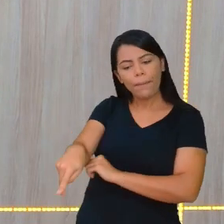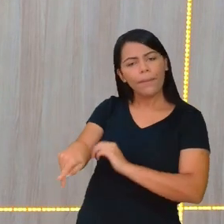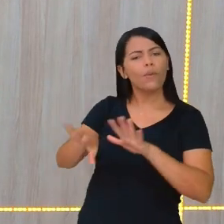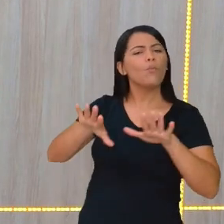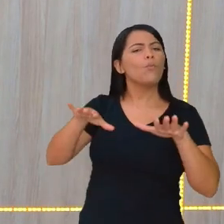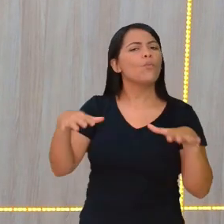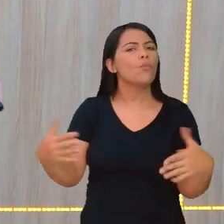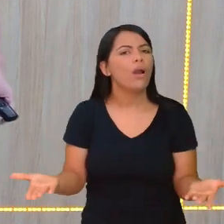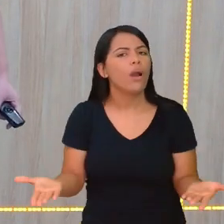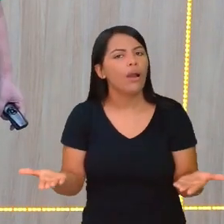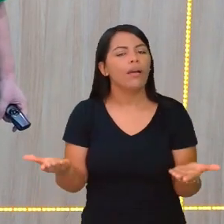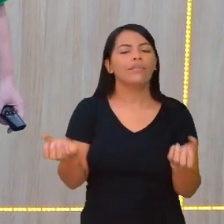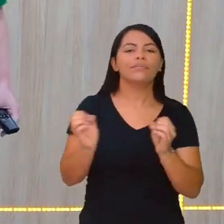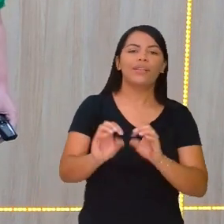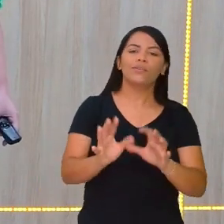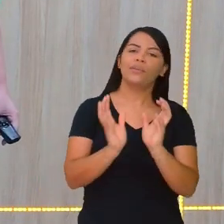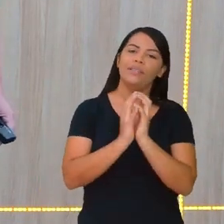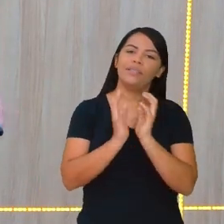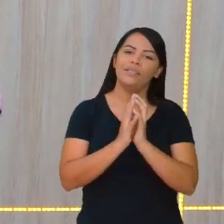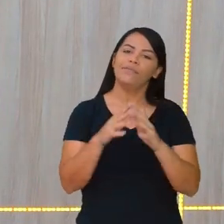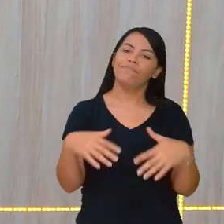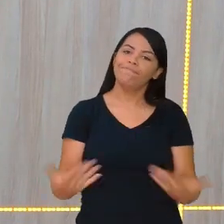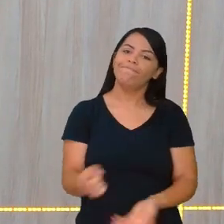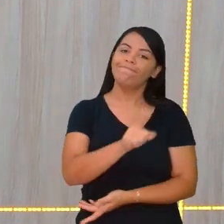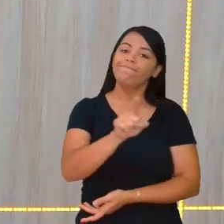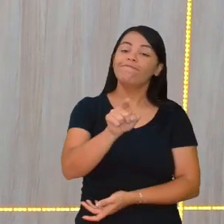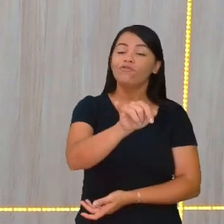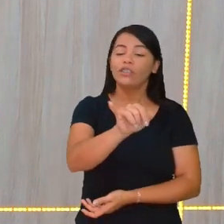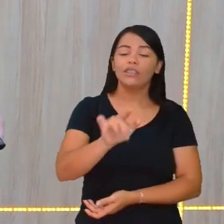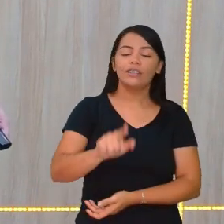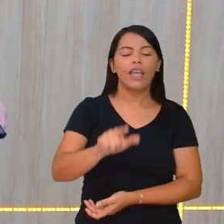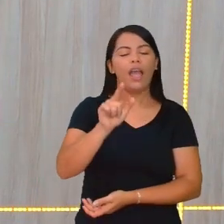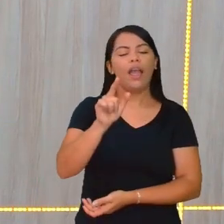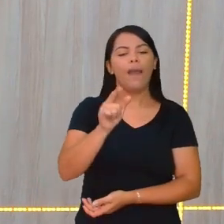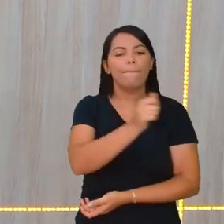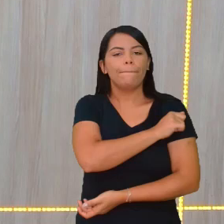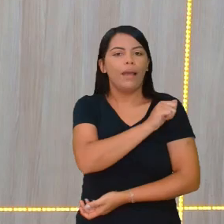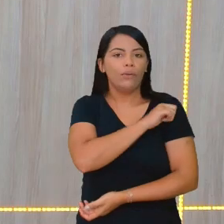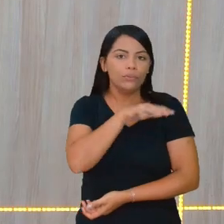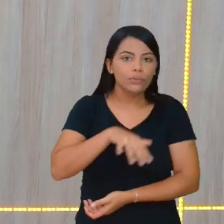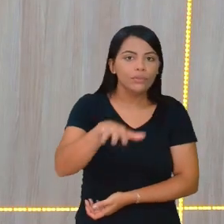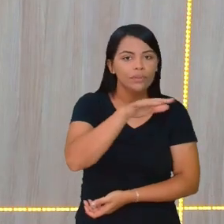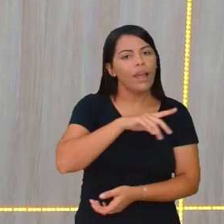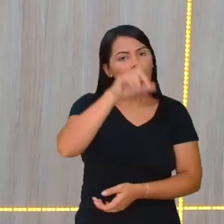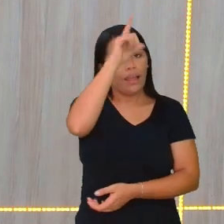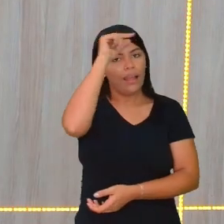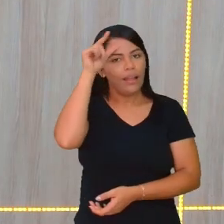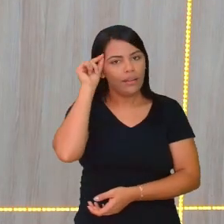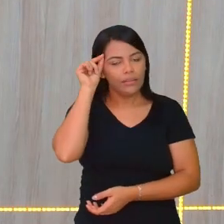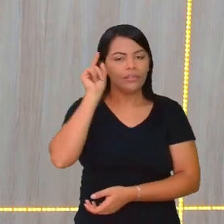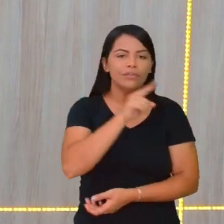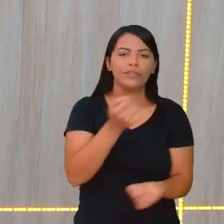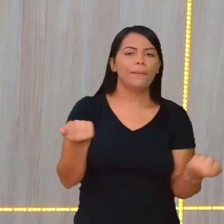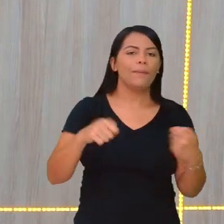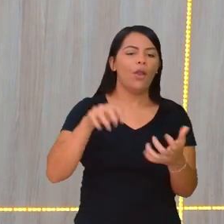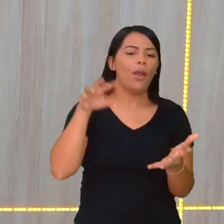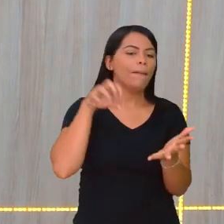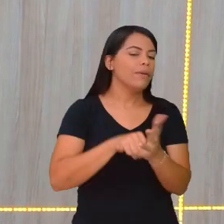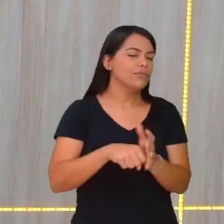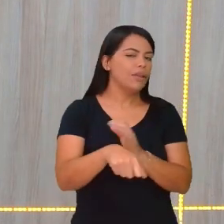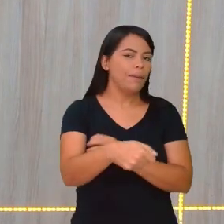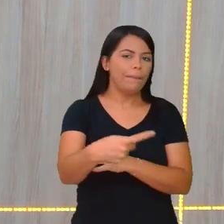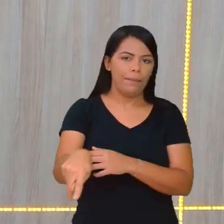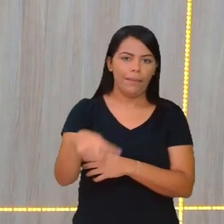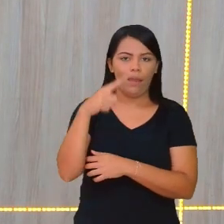Recife. Você, aluno da rede, você, além de baixar o aplicativo que os meninos vão